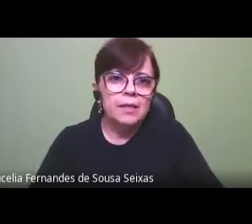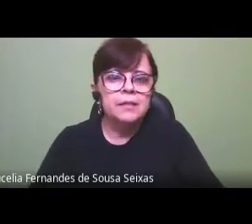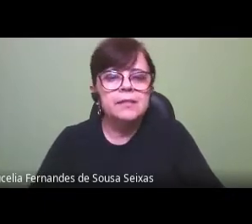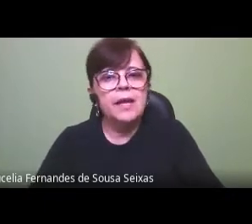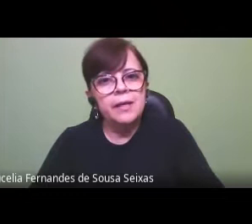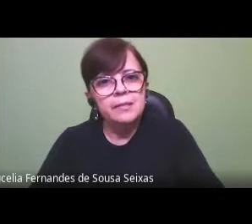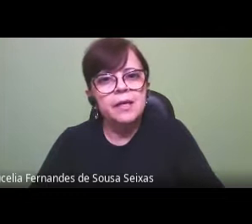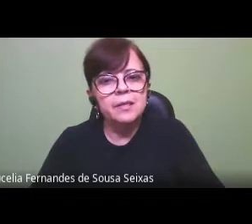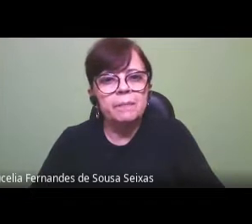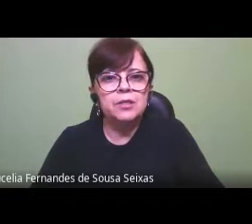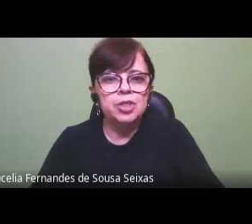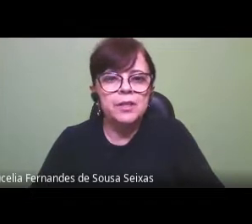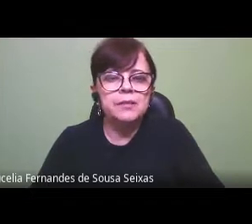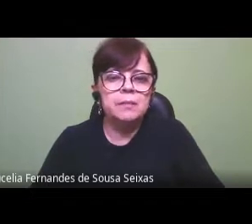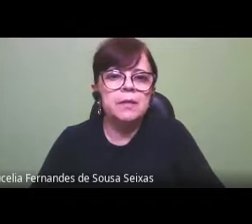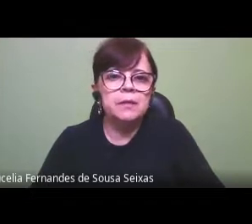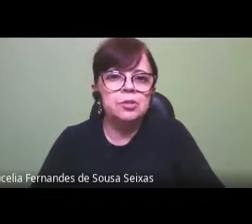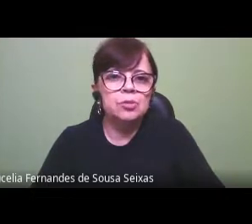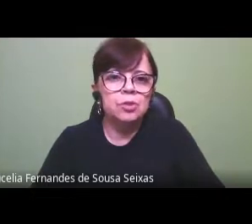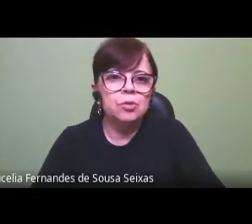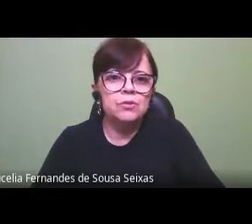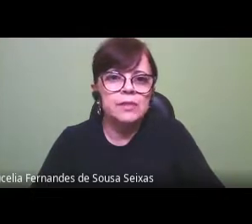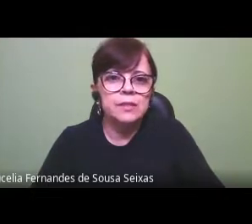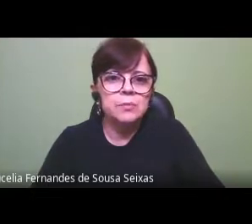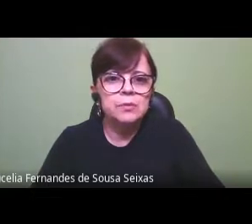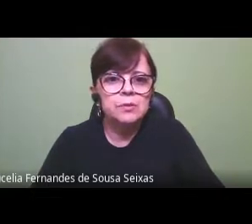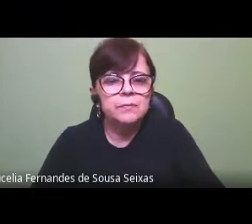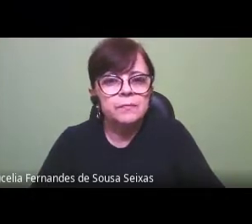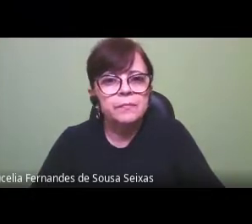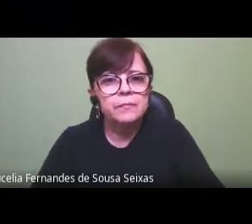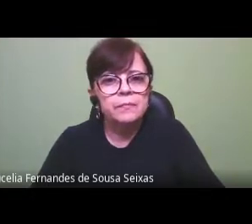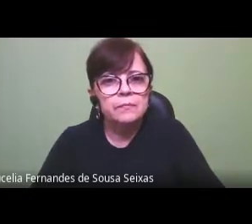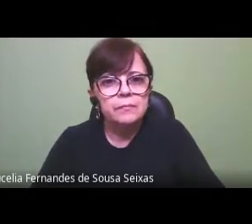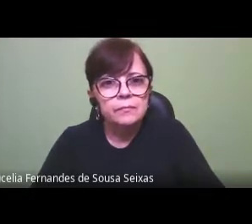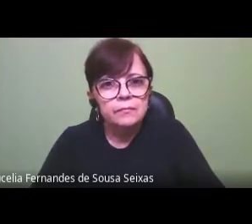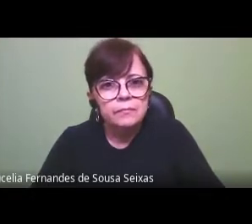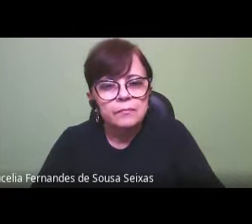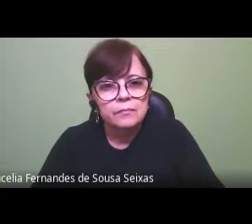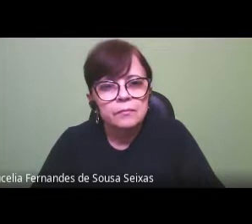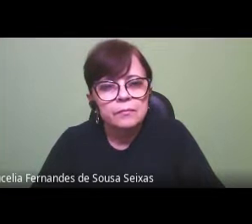E a Elis é da esquerda para a direita, semelhante ao que nós fazemos.